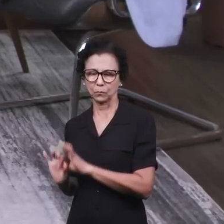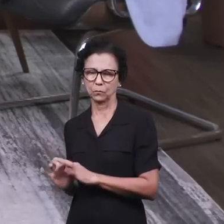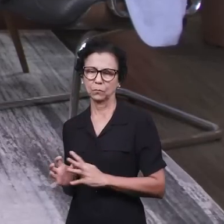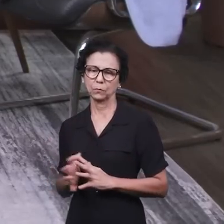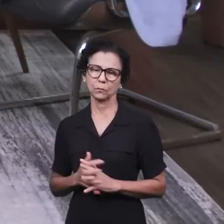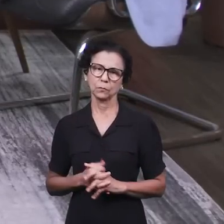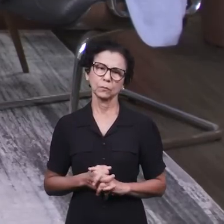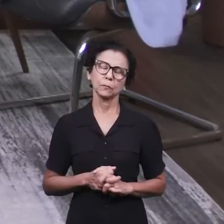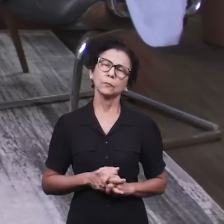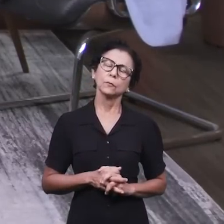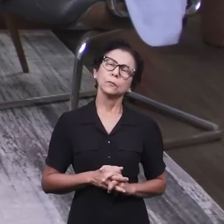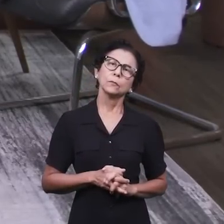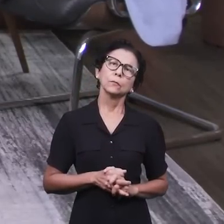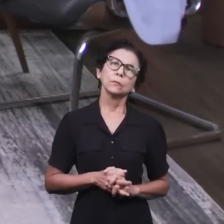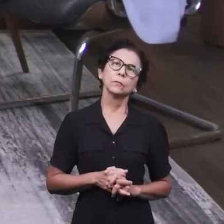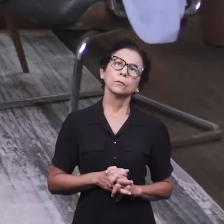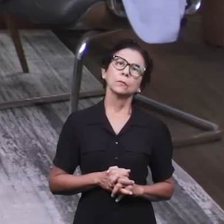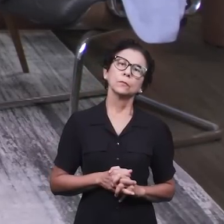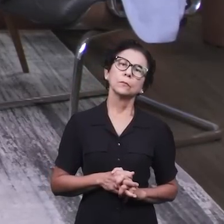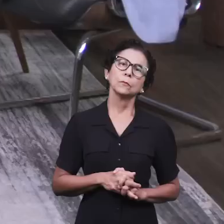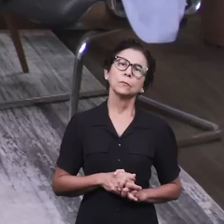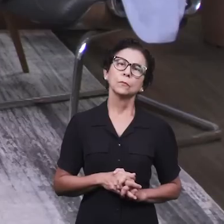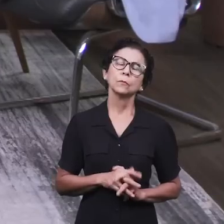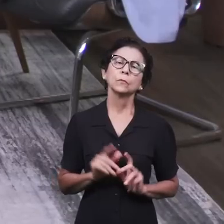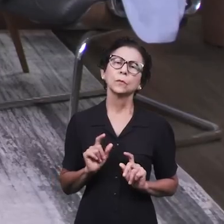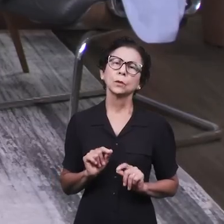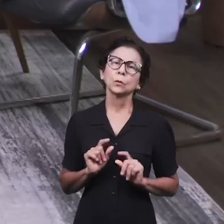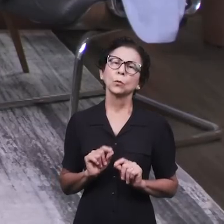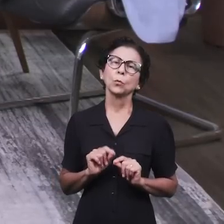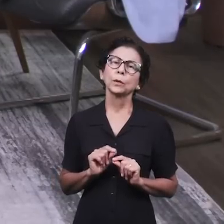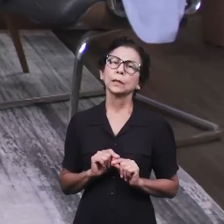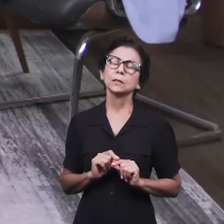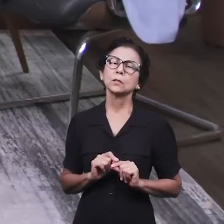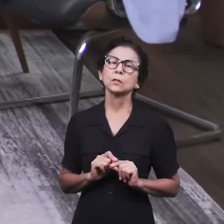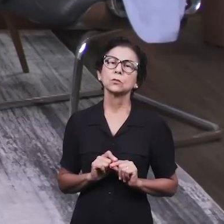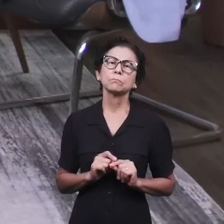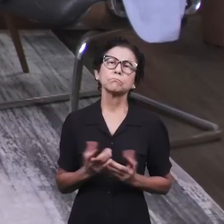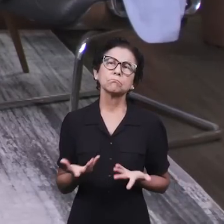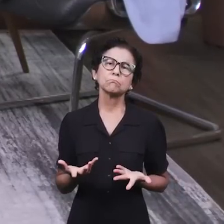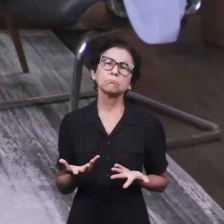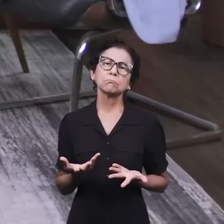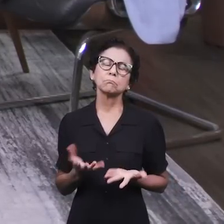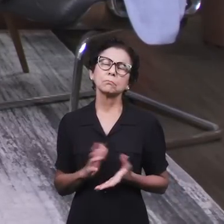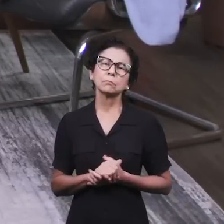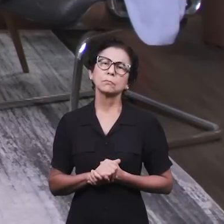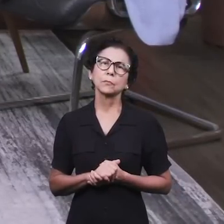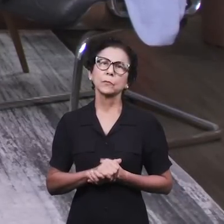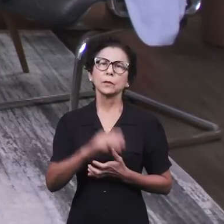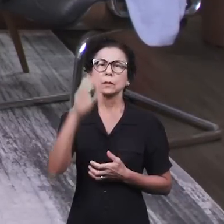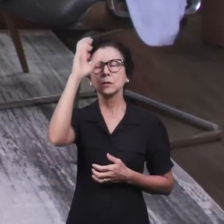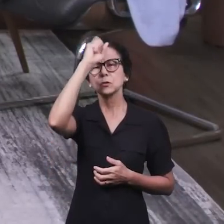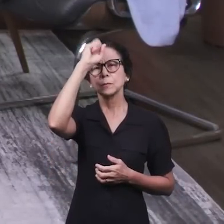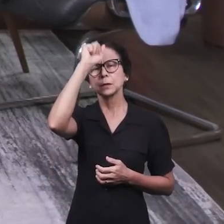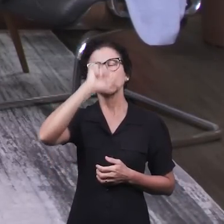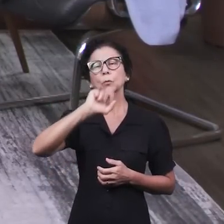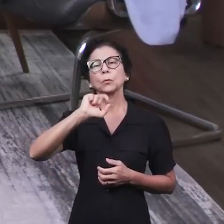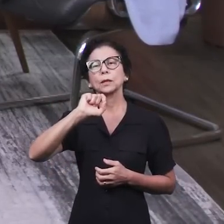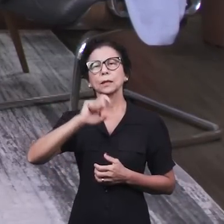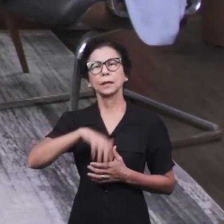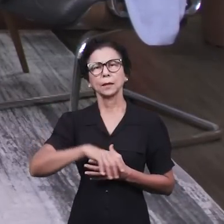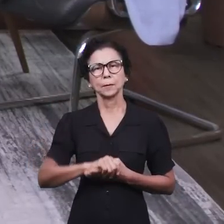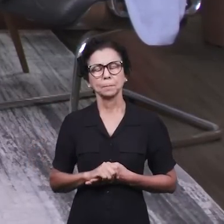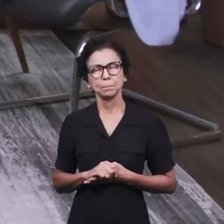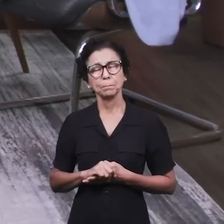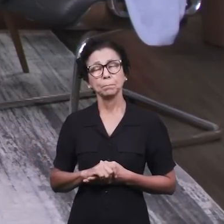temos abordado aqui, que lição que a gente tira hoje para nós, como igreja? Bom, com relação